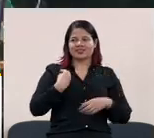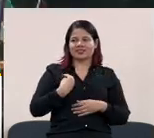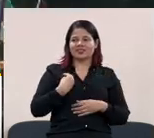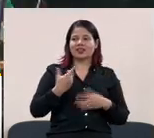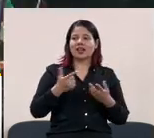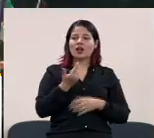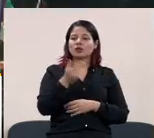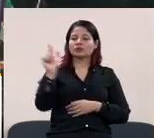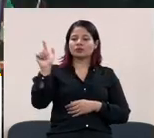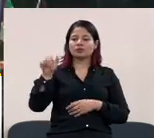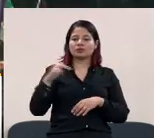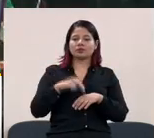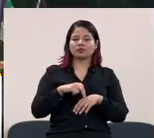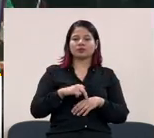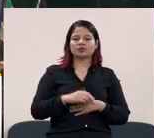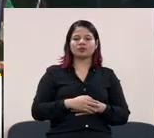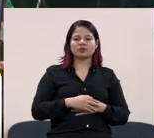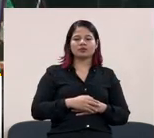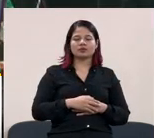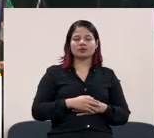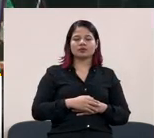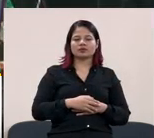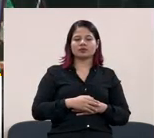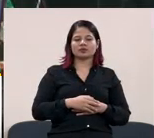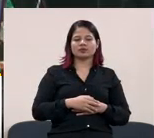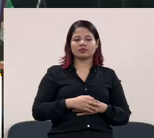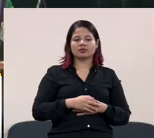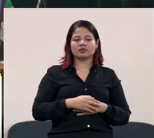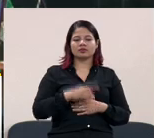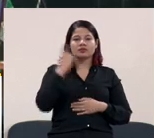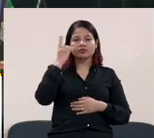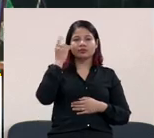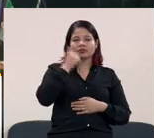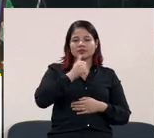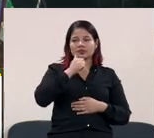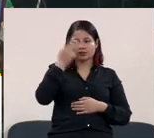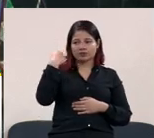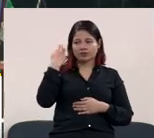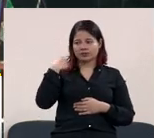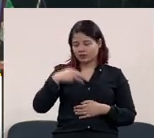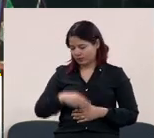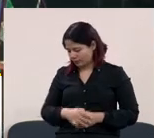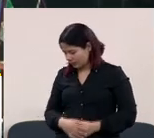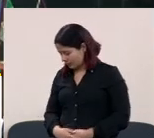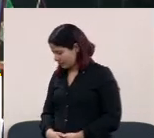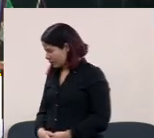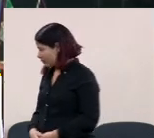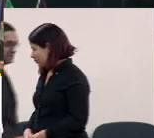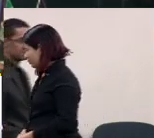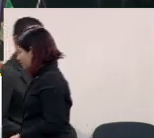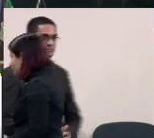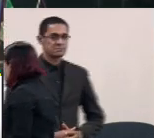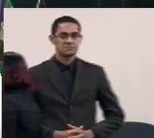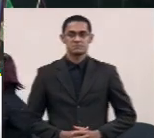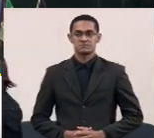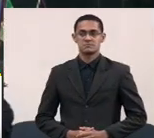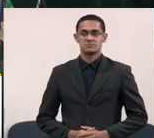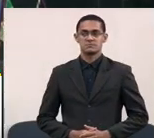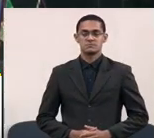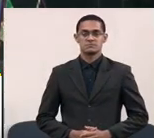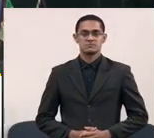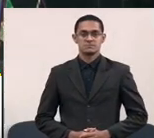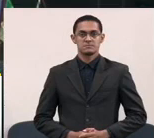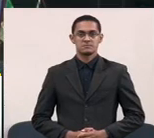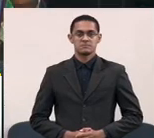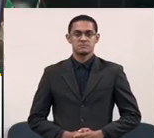Oliveira Santos que chame o próximo orador inscrito. Próximo orador inscrito, a deputada Marília Góes. Deputada Marília Góes, 15 minutos